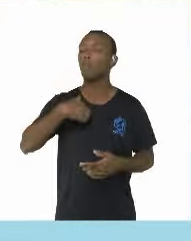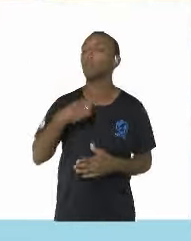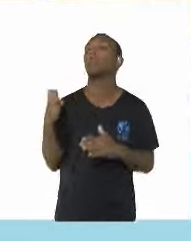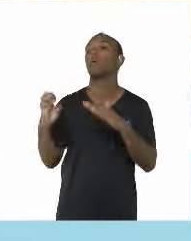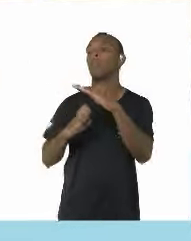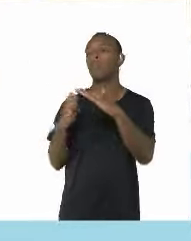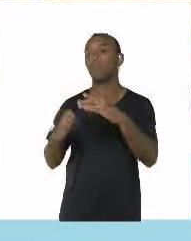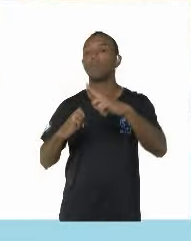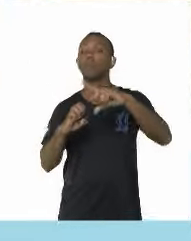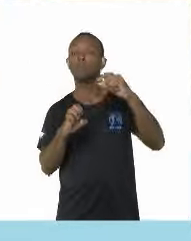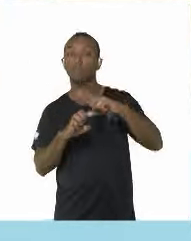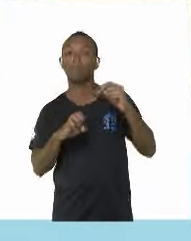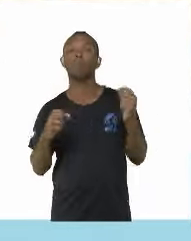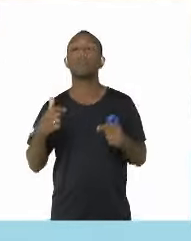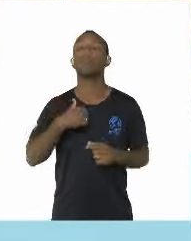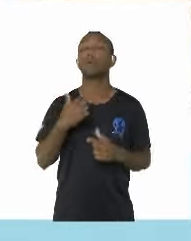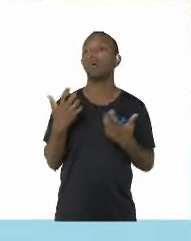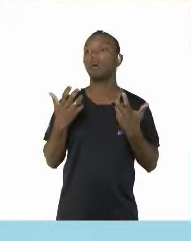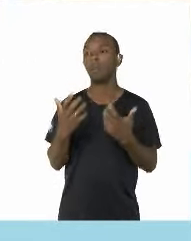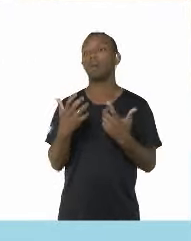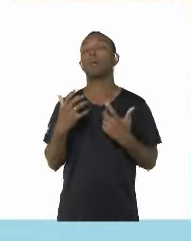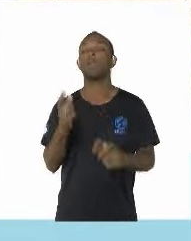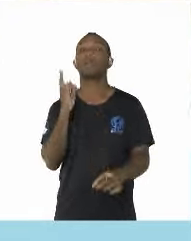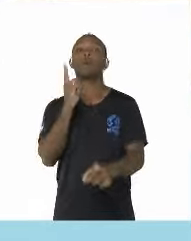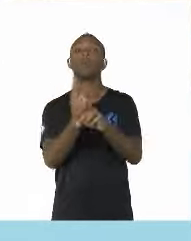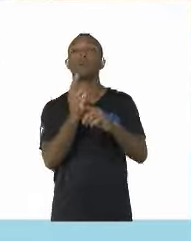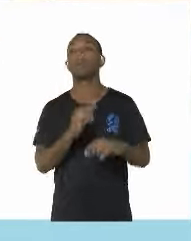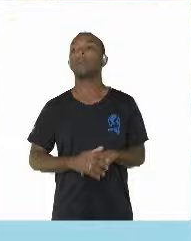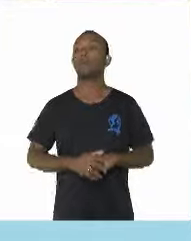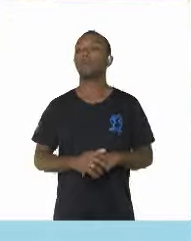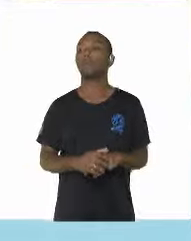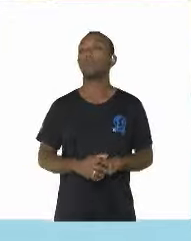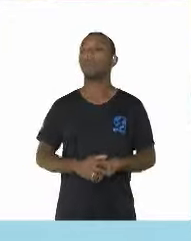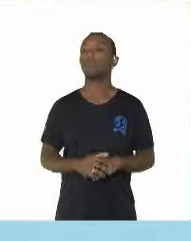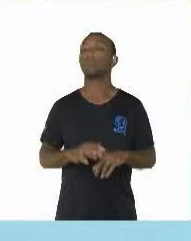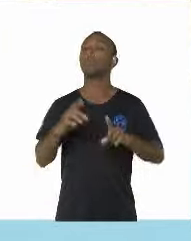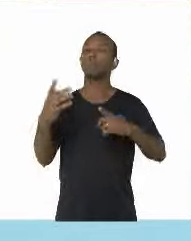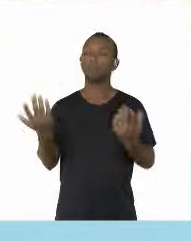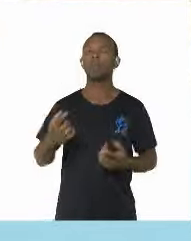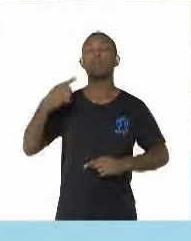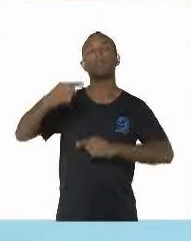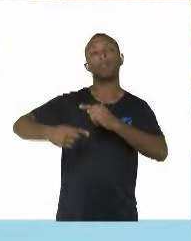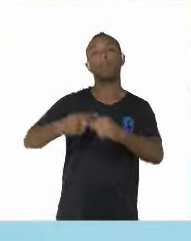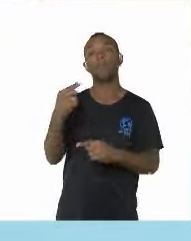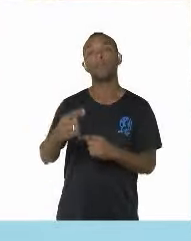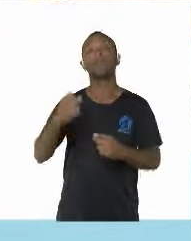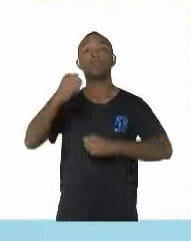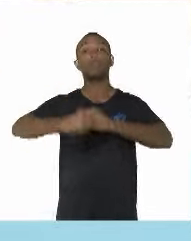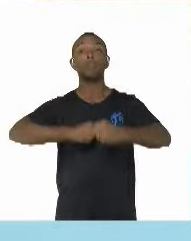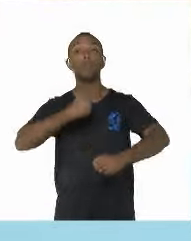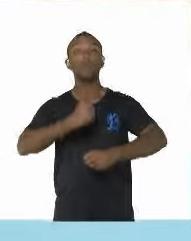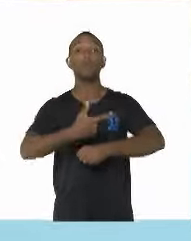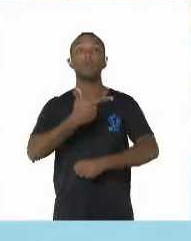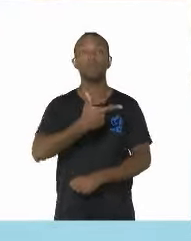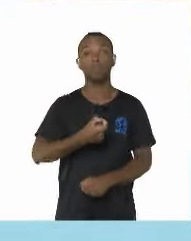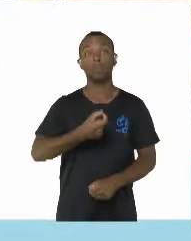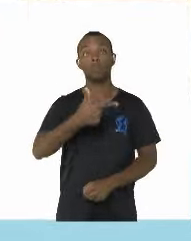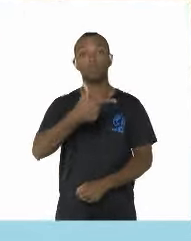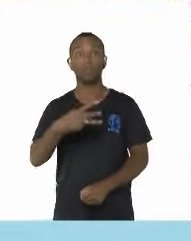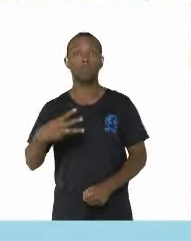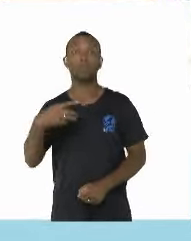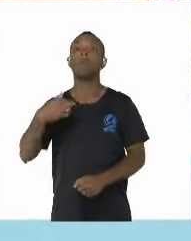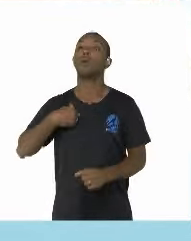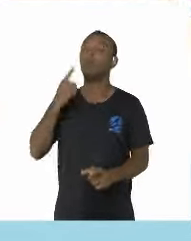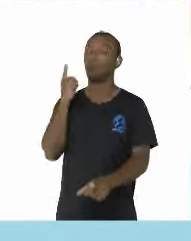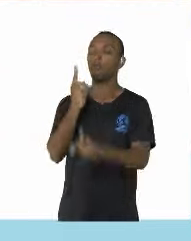né? E ali depois, numa outra fase, né, em 2023, é quando entra a inteligência artificial